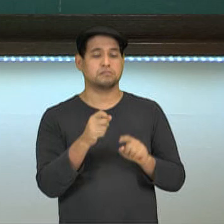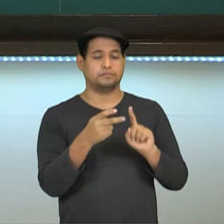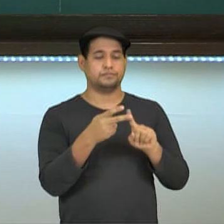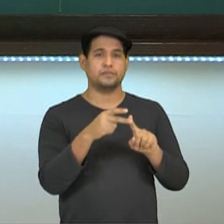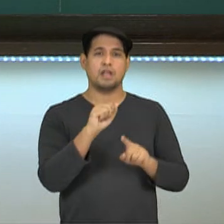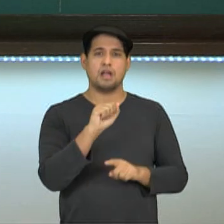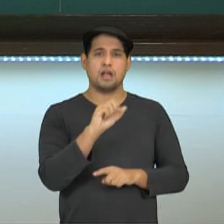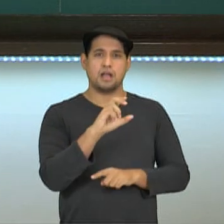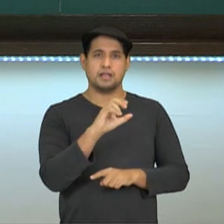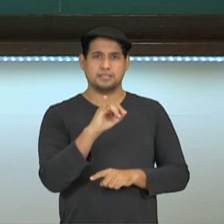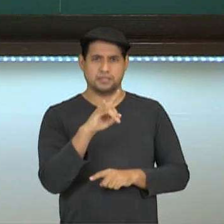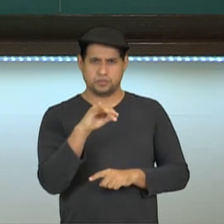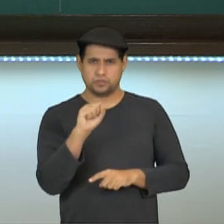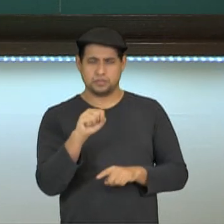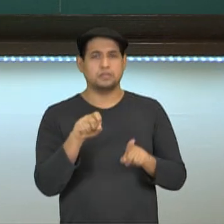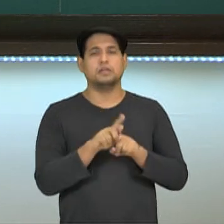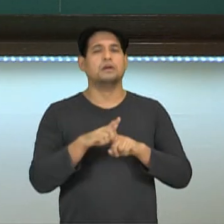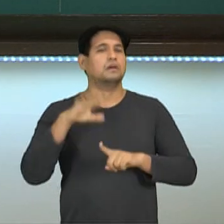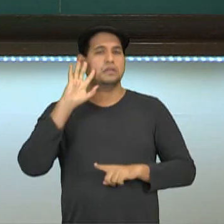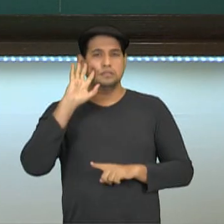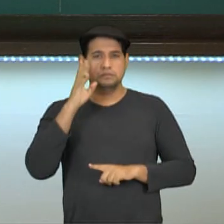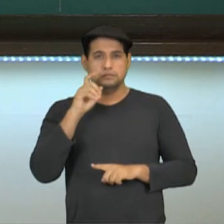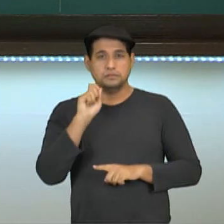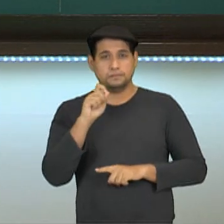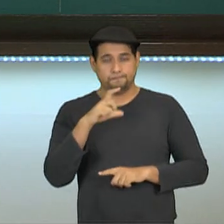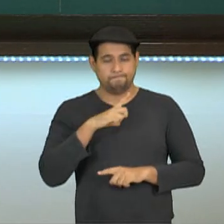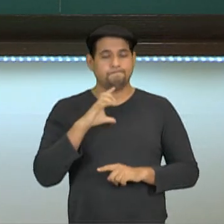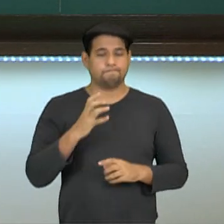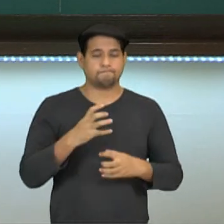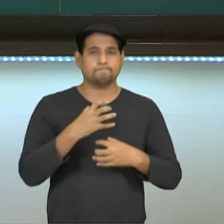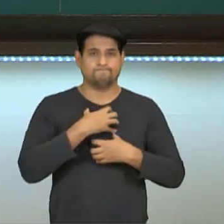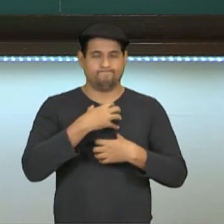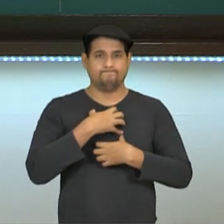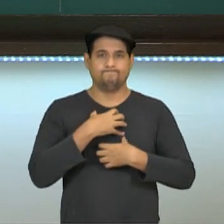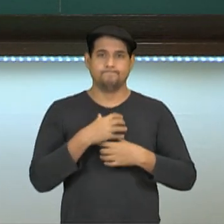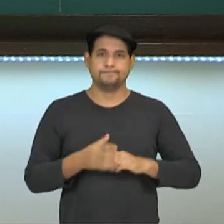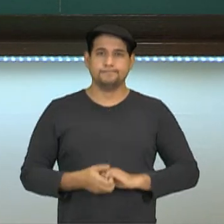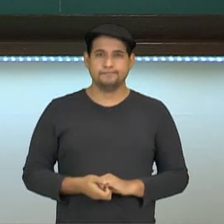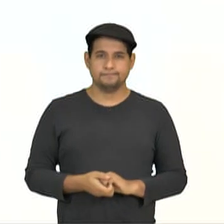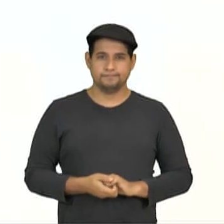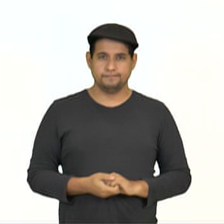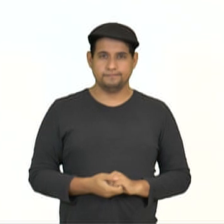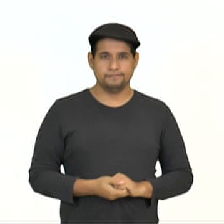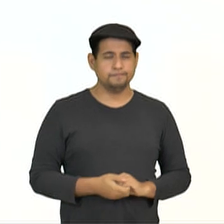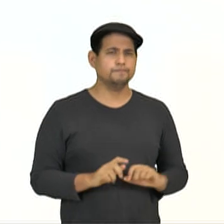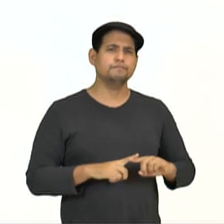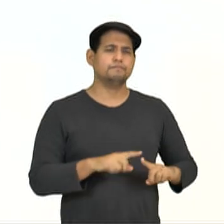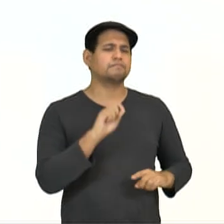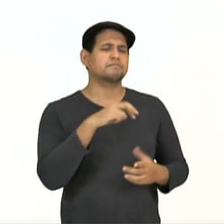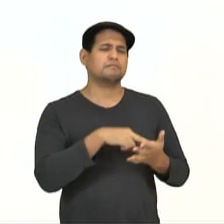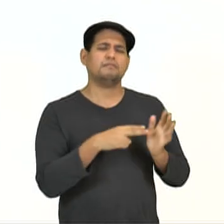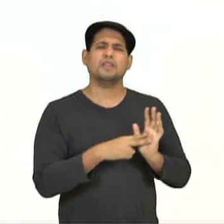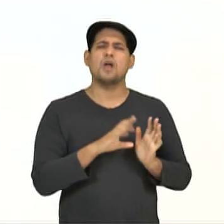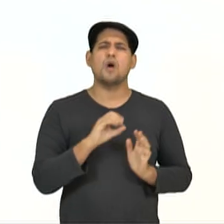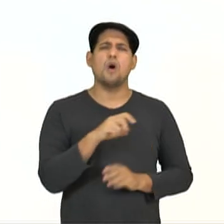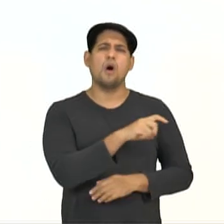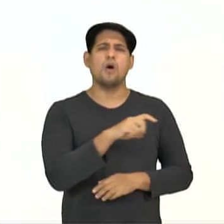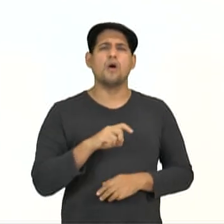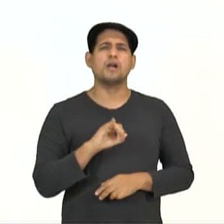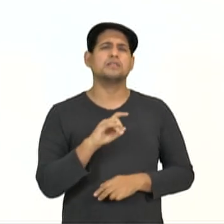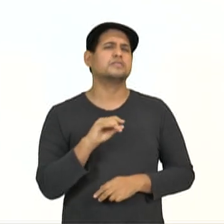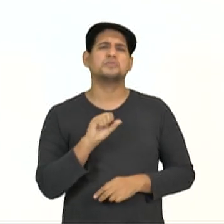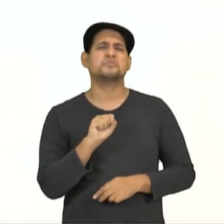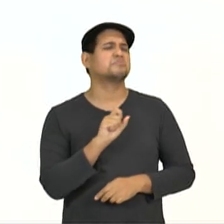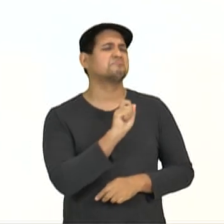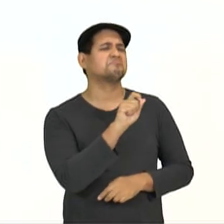ácidos que vão causar, né, realmente esse fenômeno aí. Então, o que são óxidos mesmo?